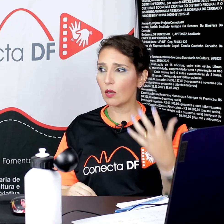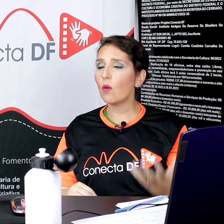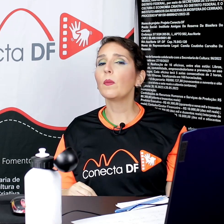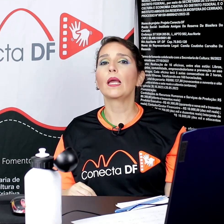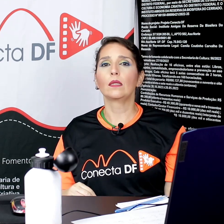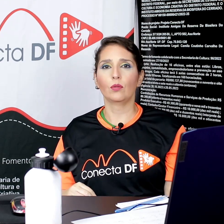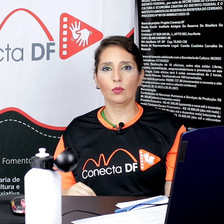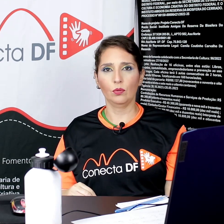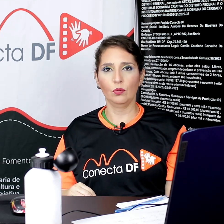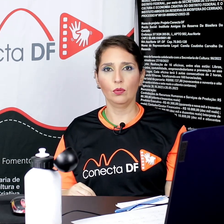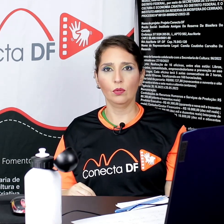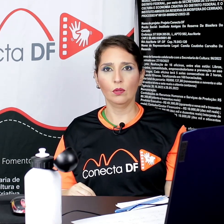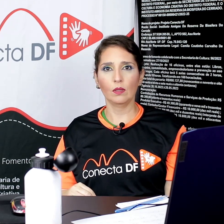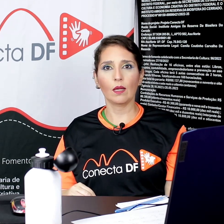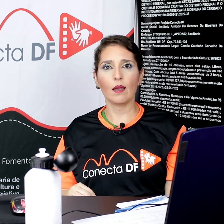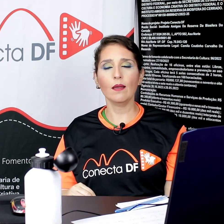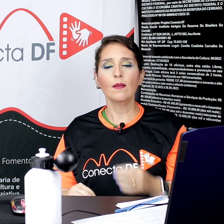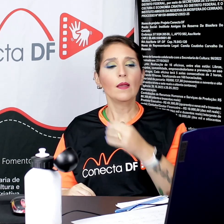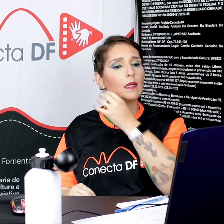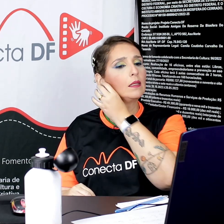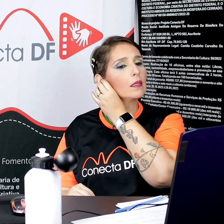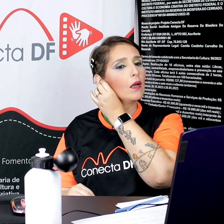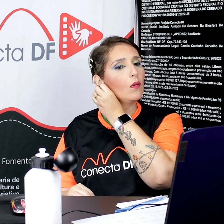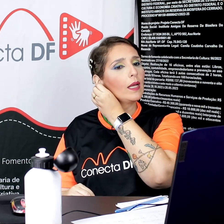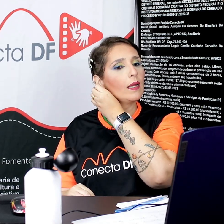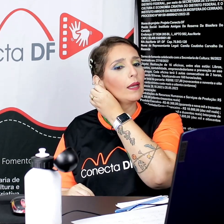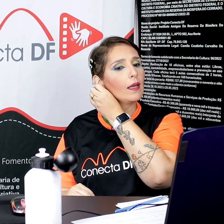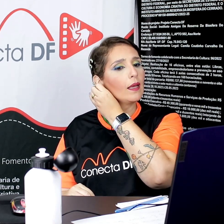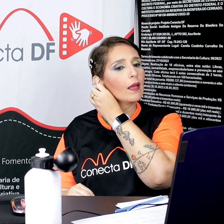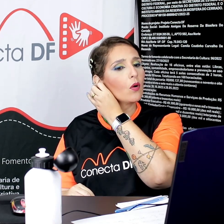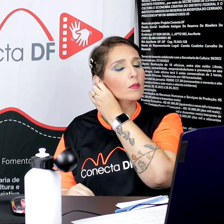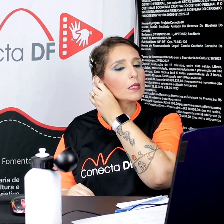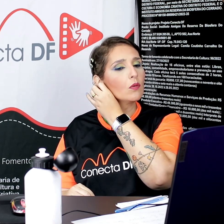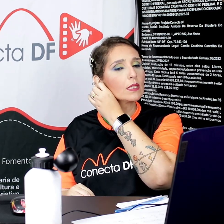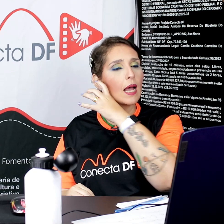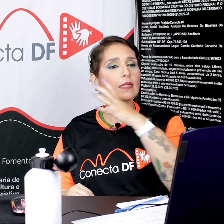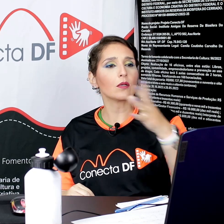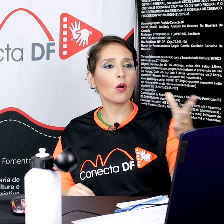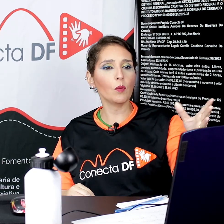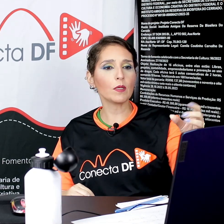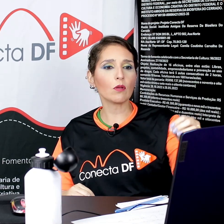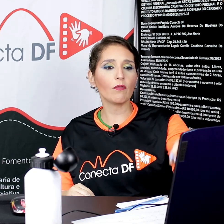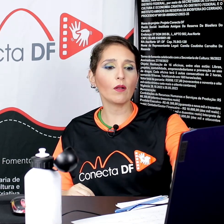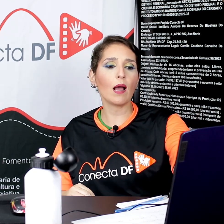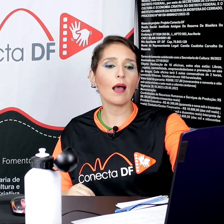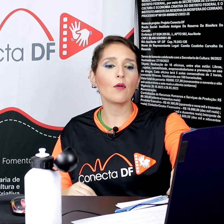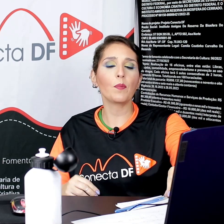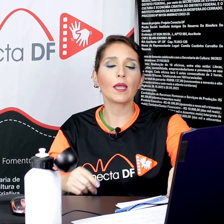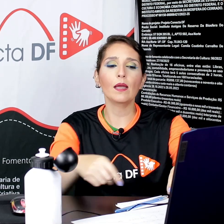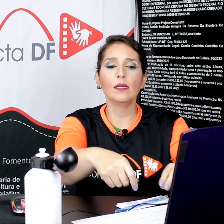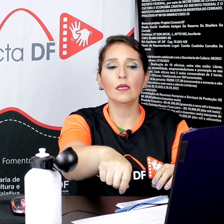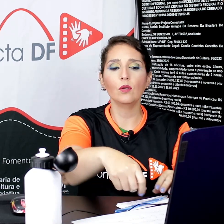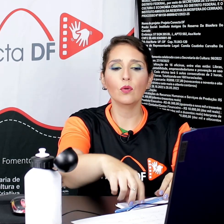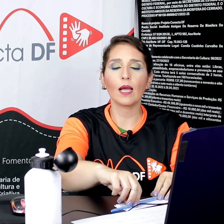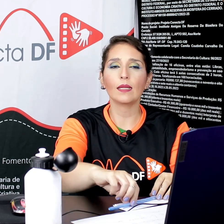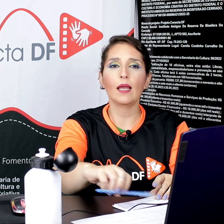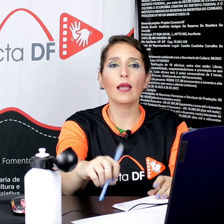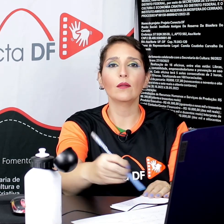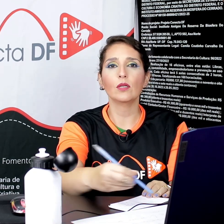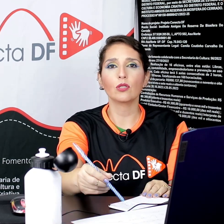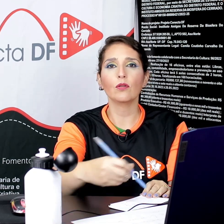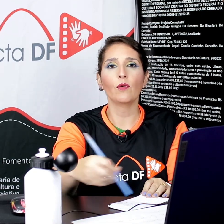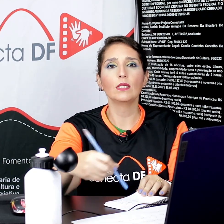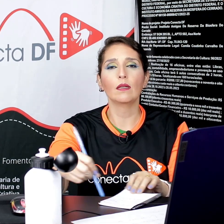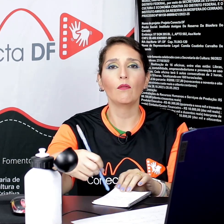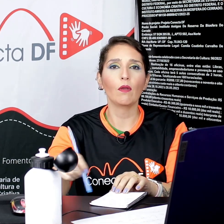não vai ser completo, tá? Então, é como se eu usasse, como o pessoal falou, eu peguei ali o